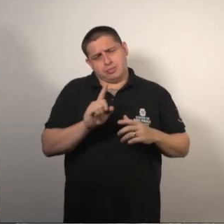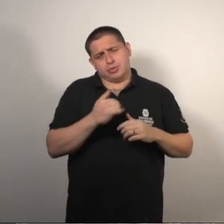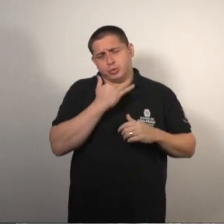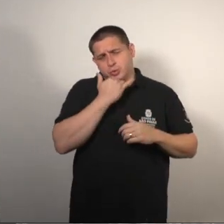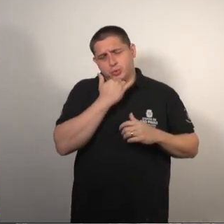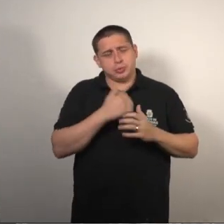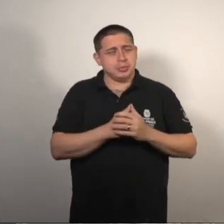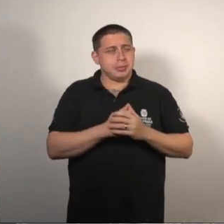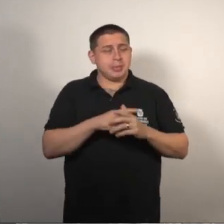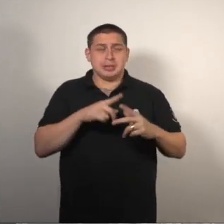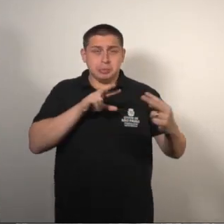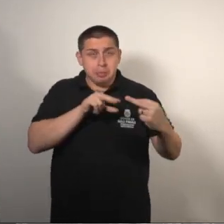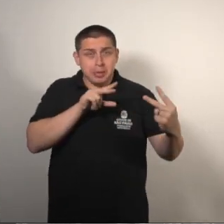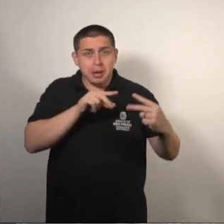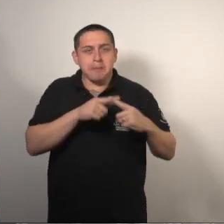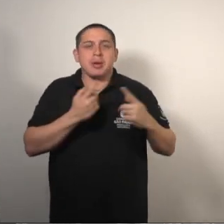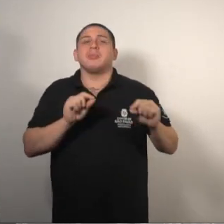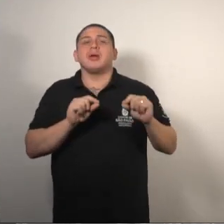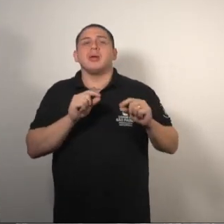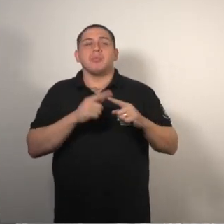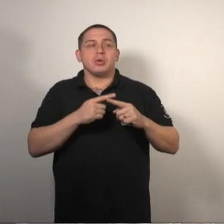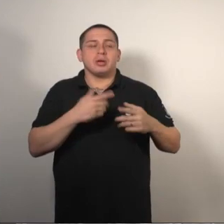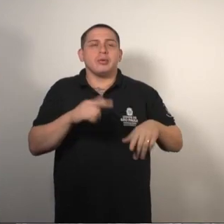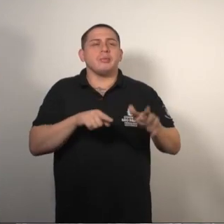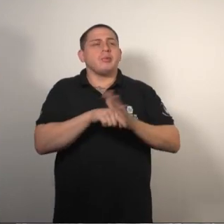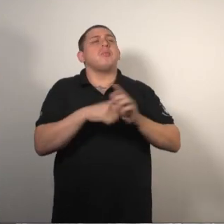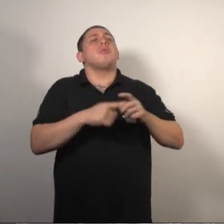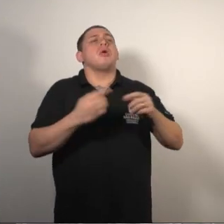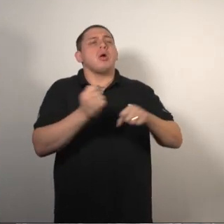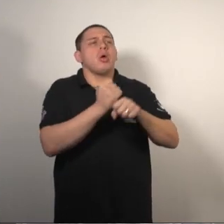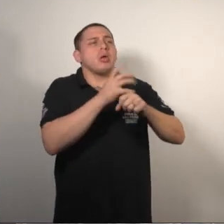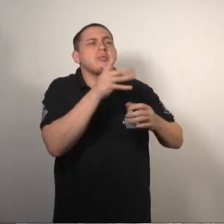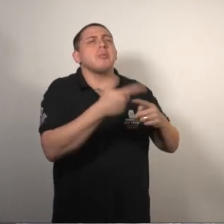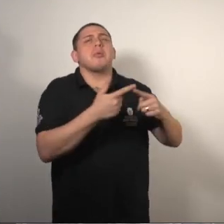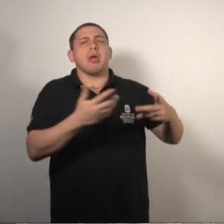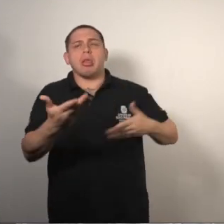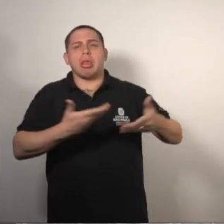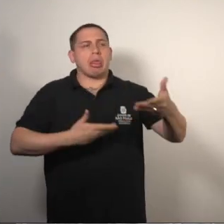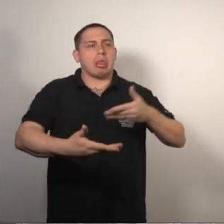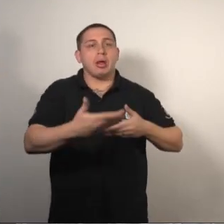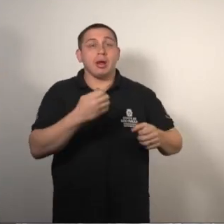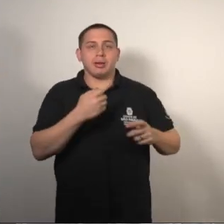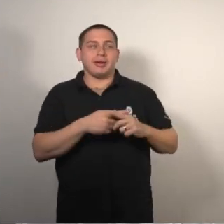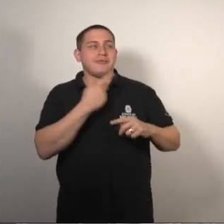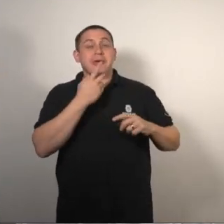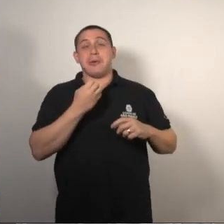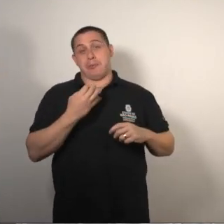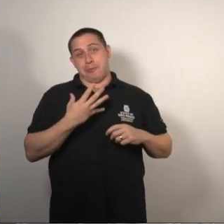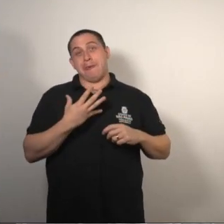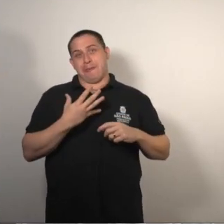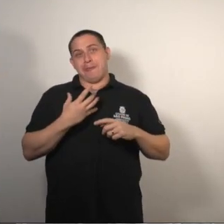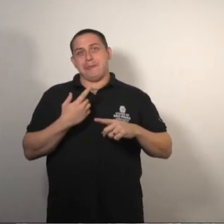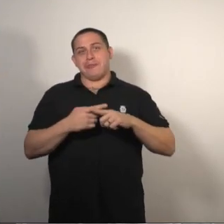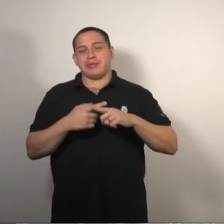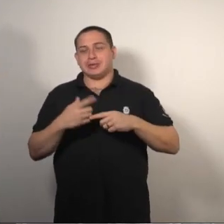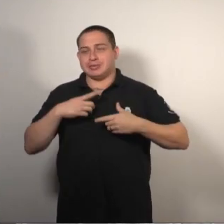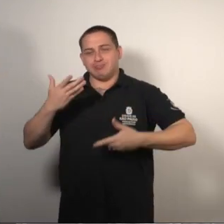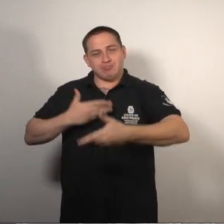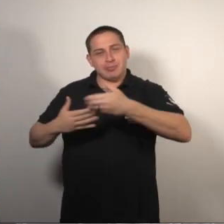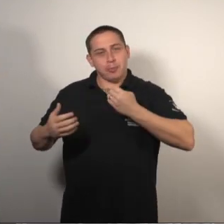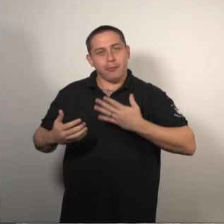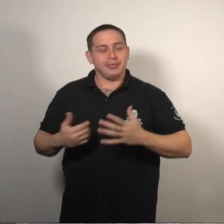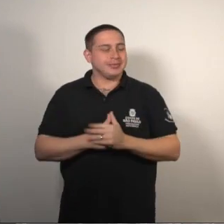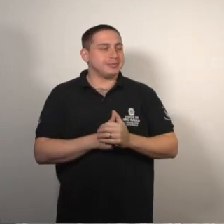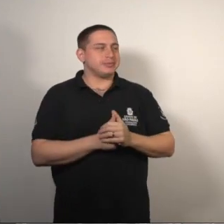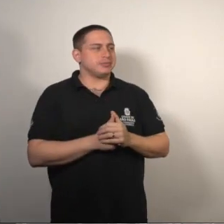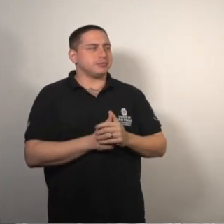Briga sim, briga boa, né? Por que não começou? Por que não fez? Assim que é bom. Quantos anos de prefeitura